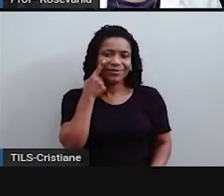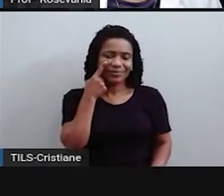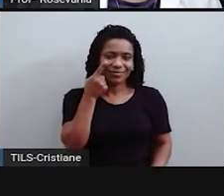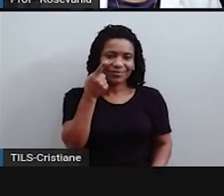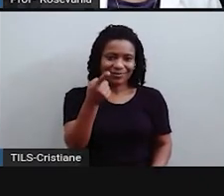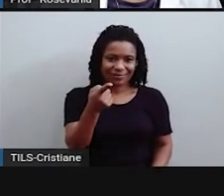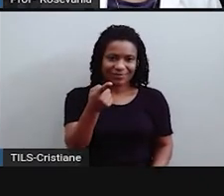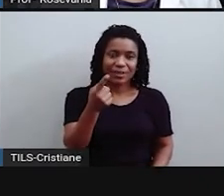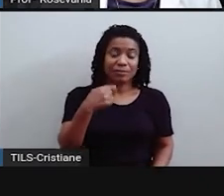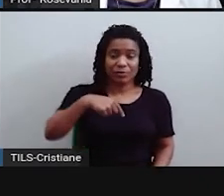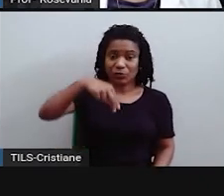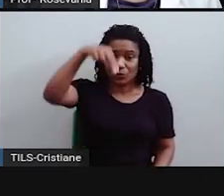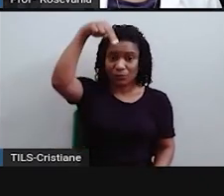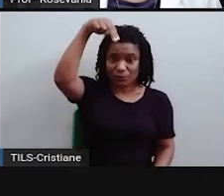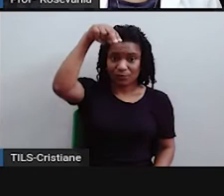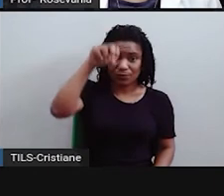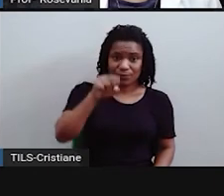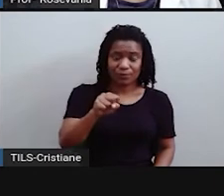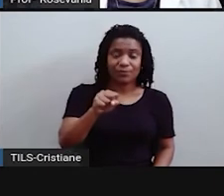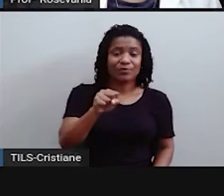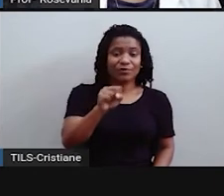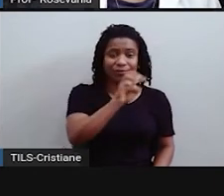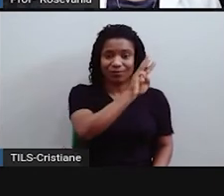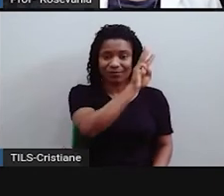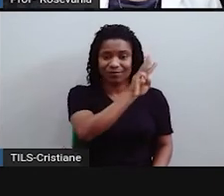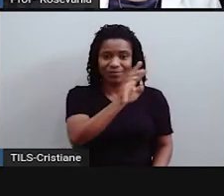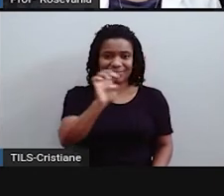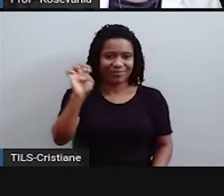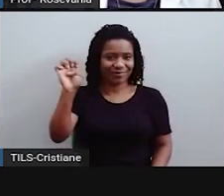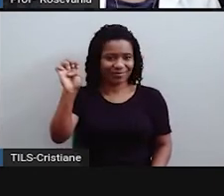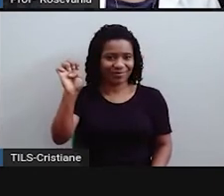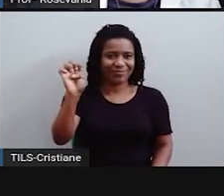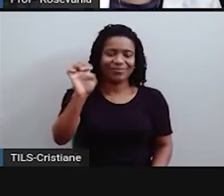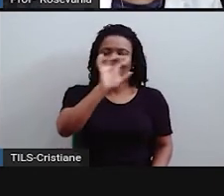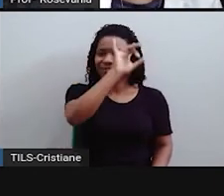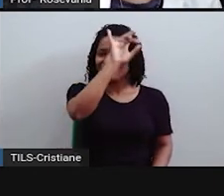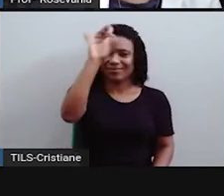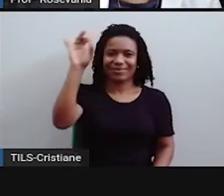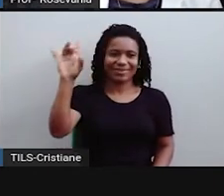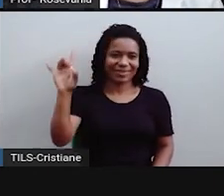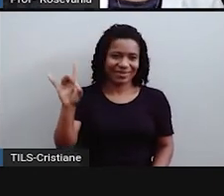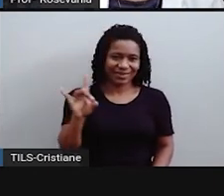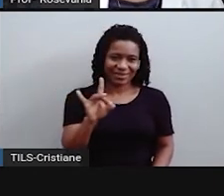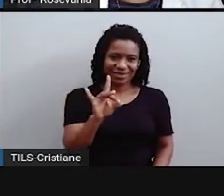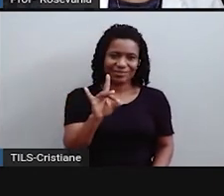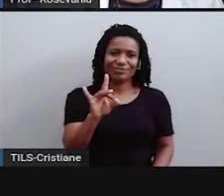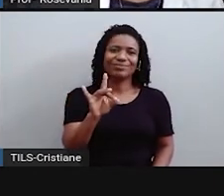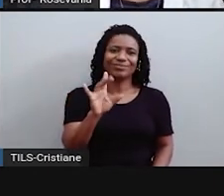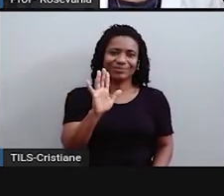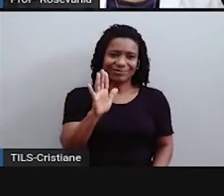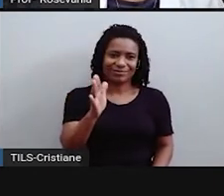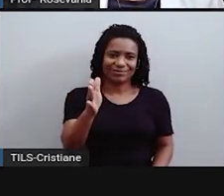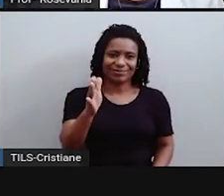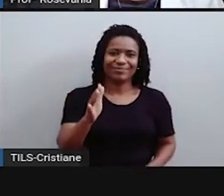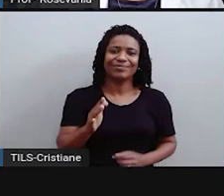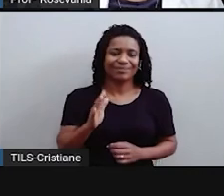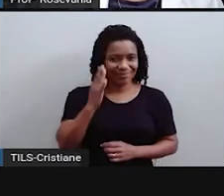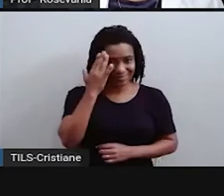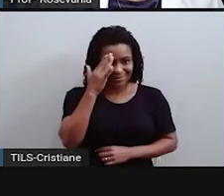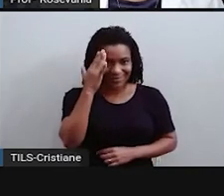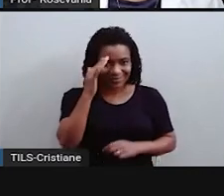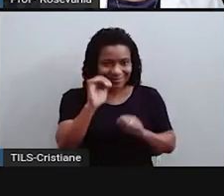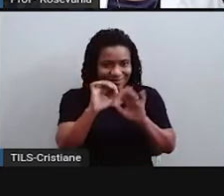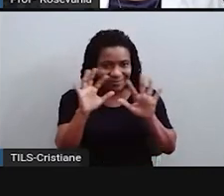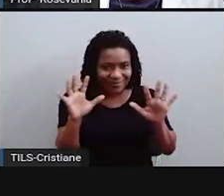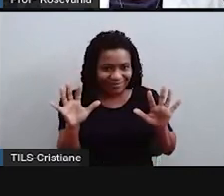você lê o ponto colateral, que já tem o nome do ponto subcolateral. Tranquilinho? Até aí? Então